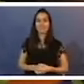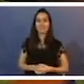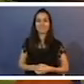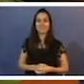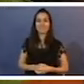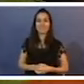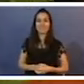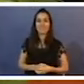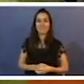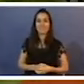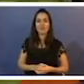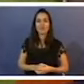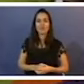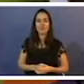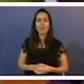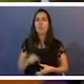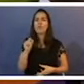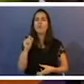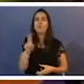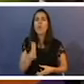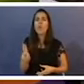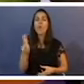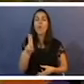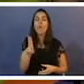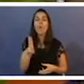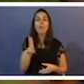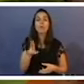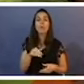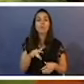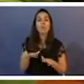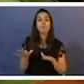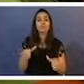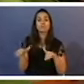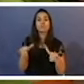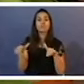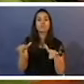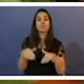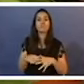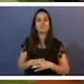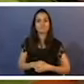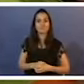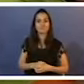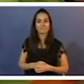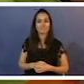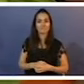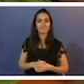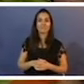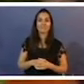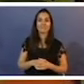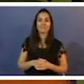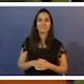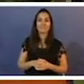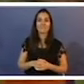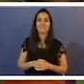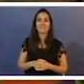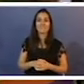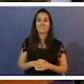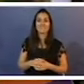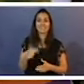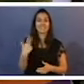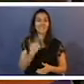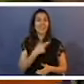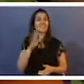aos membros de locomoção que que ele usa para se locomover aí na água lembra que a gente já mandou já na do Ó